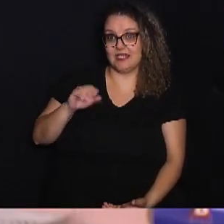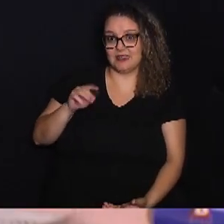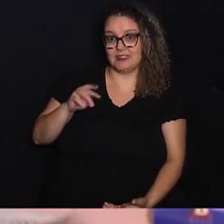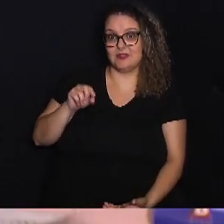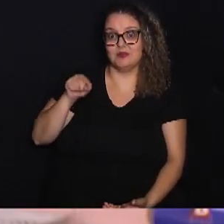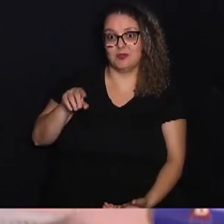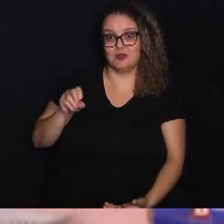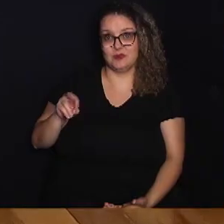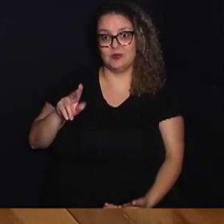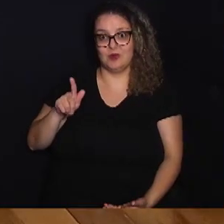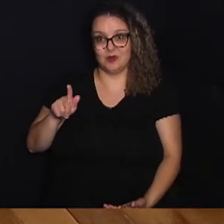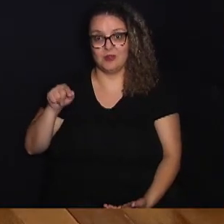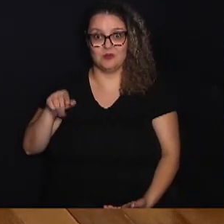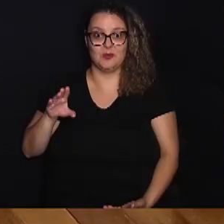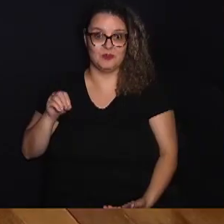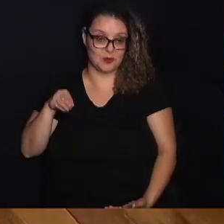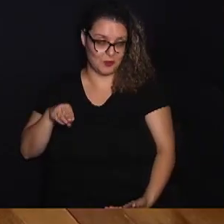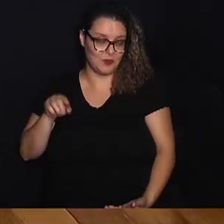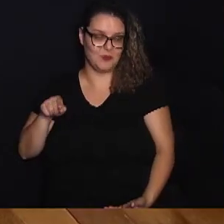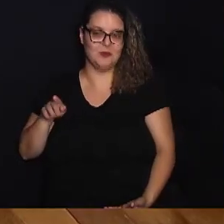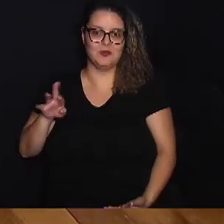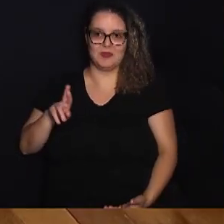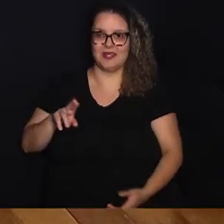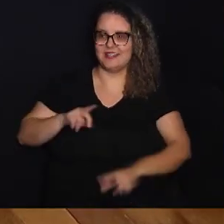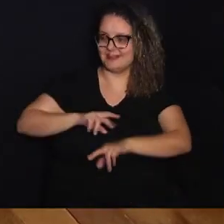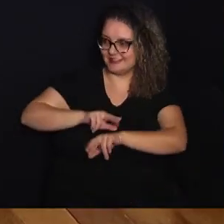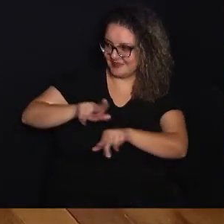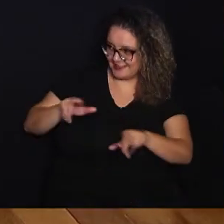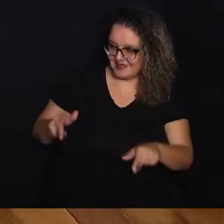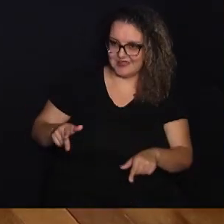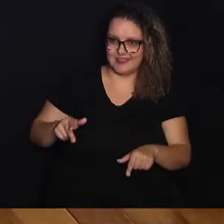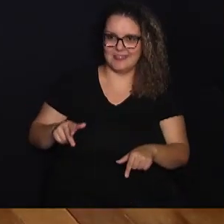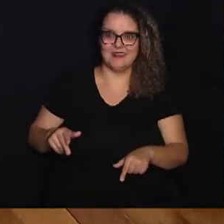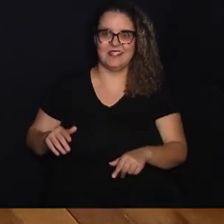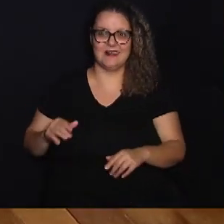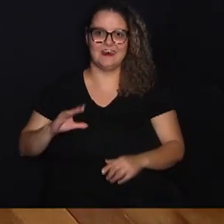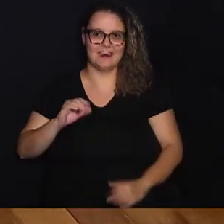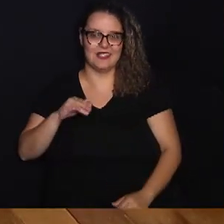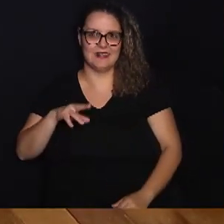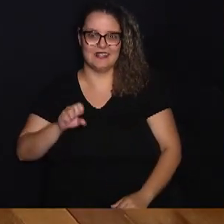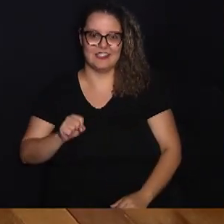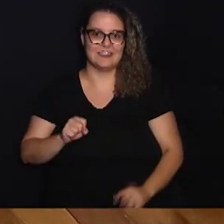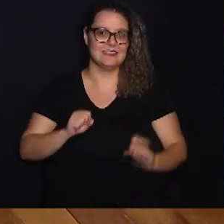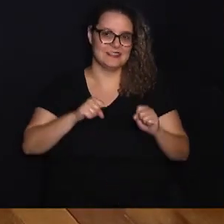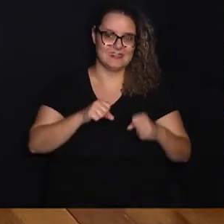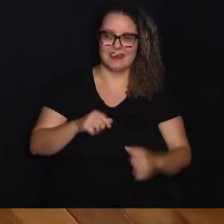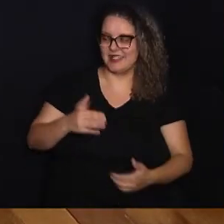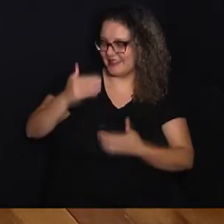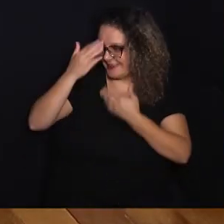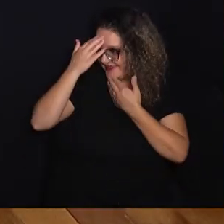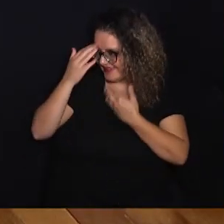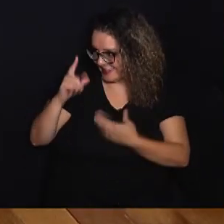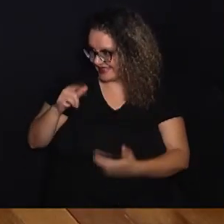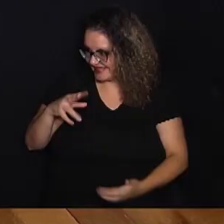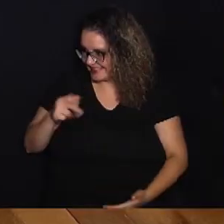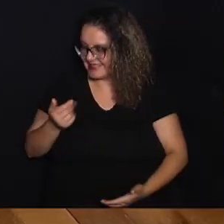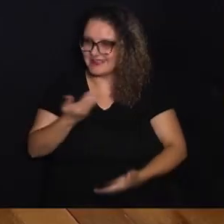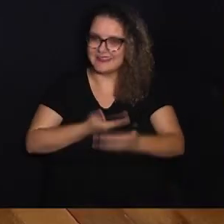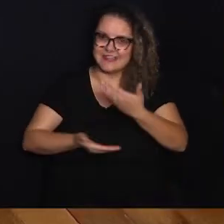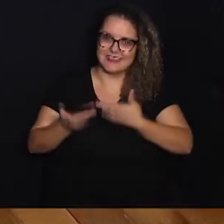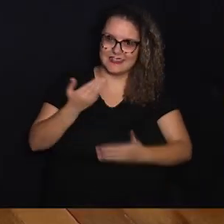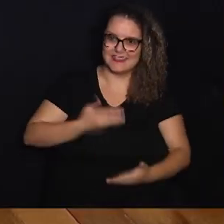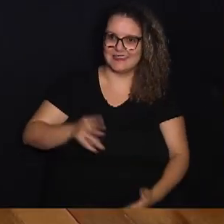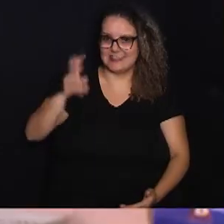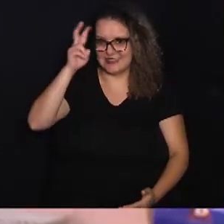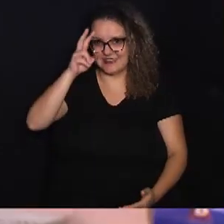www.aldeiacatu.org.br. Então a gente... Tem essas múltiplos canais, né? Sim. Luciana, muito obrigada por que compartilhar agradeço. essa